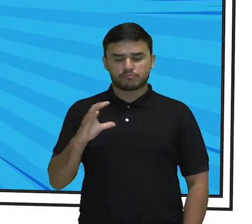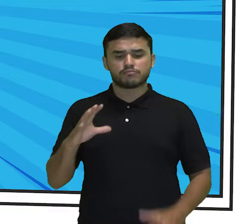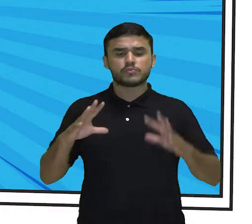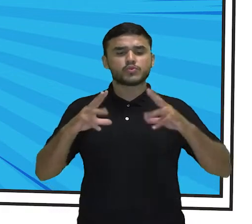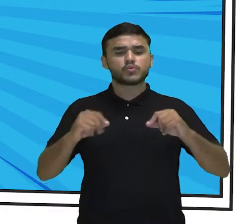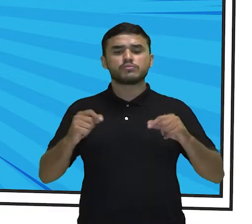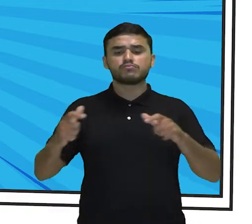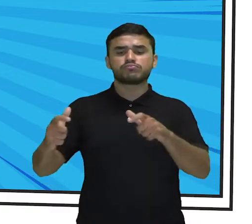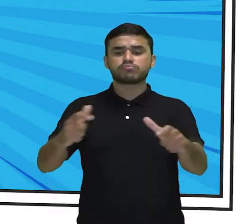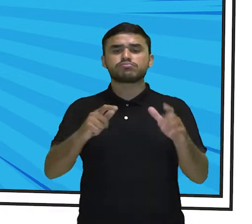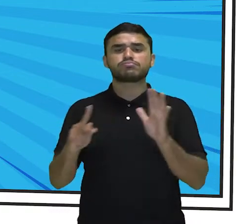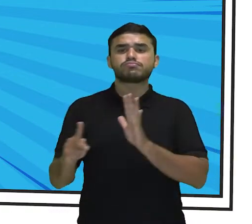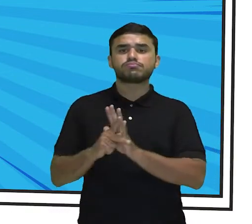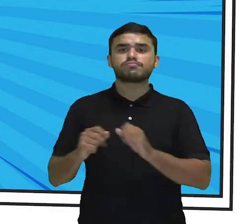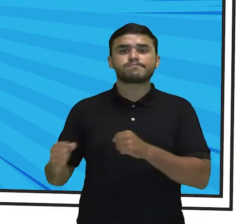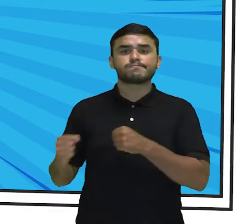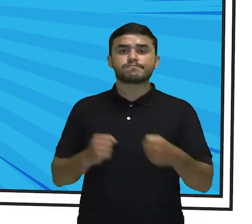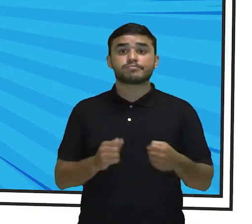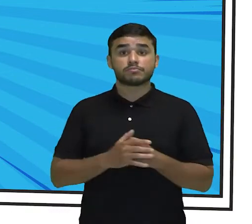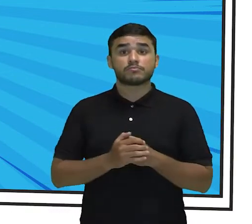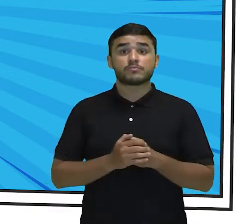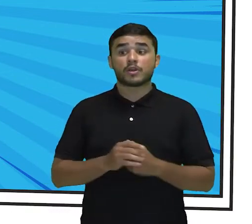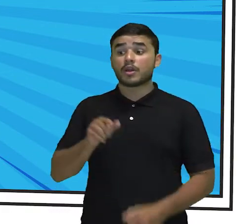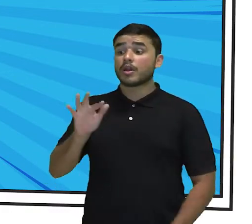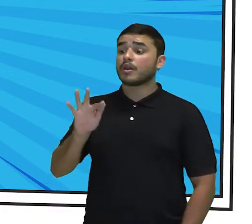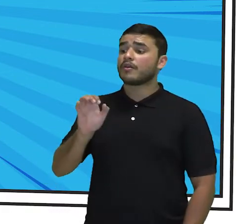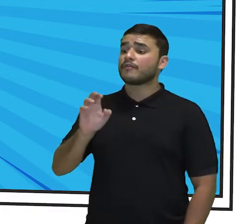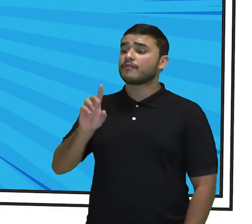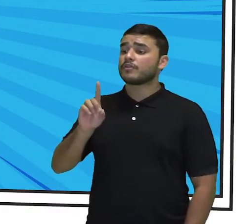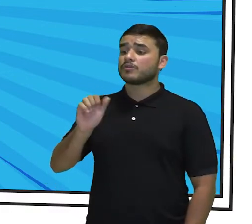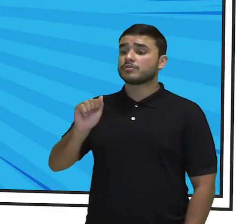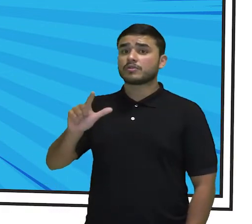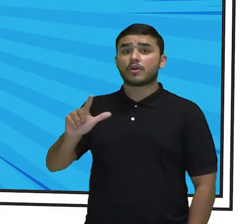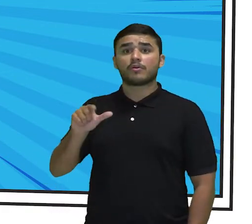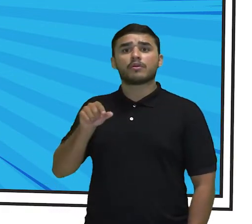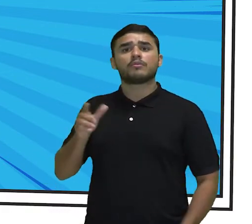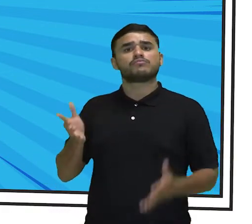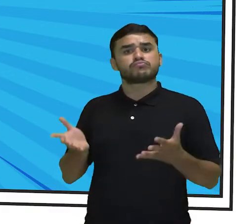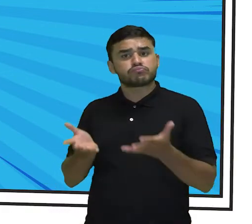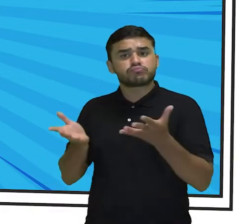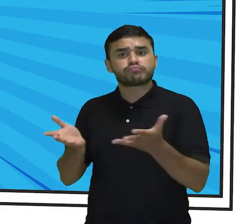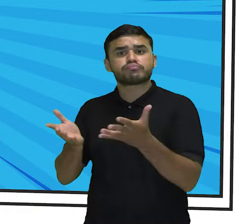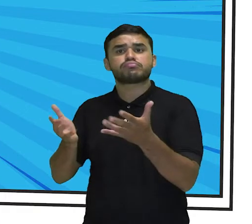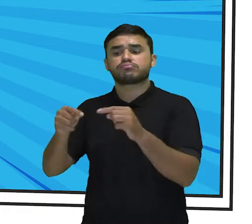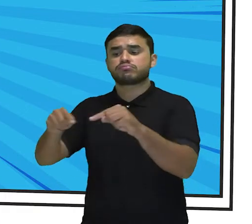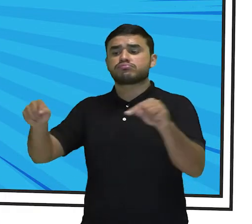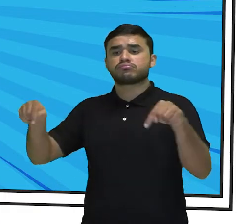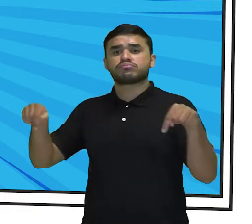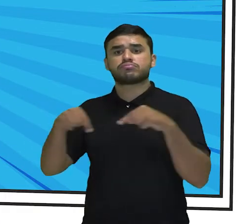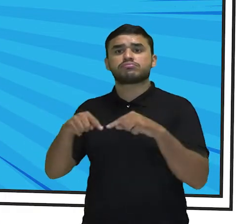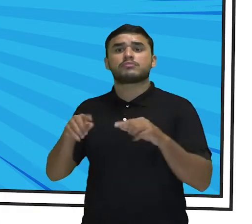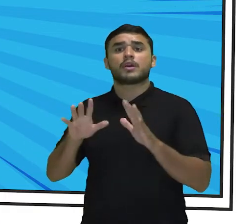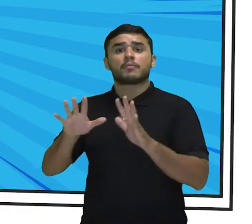poder. A igreja dava poder ao feudalismo, sendo ela totalmente contrária ao feudalismo. Porque o feudalismo